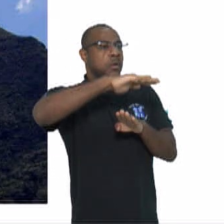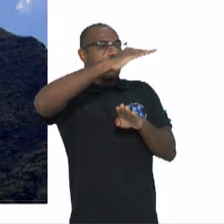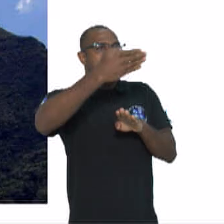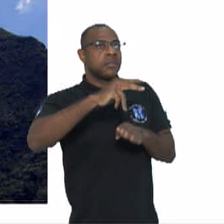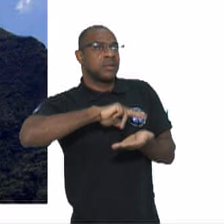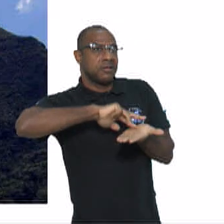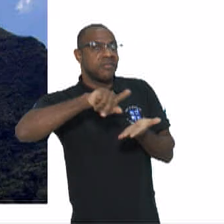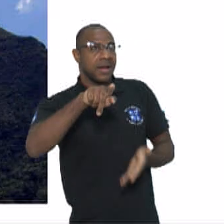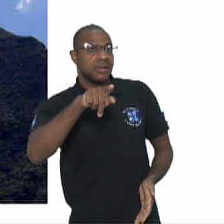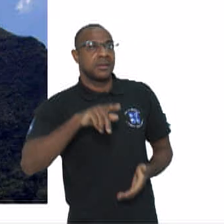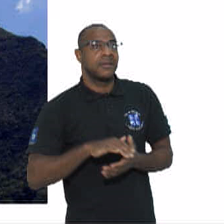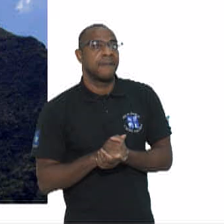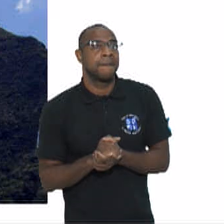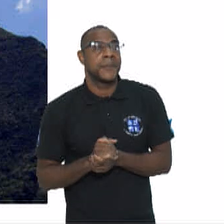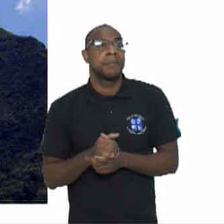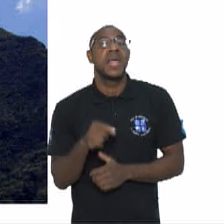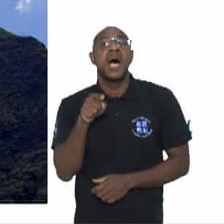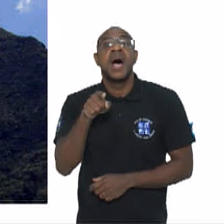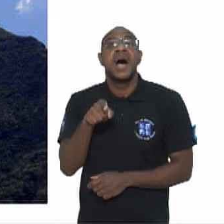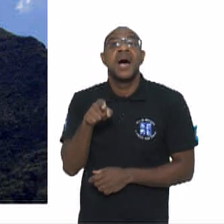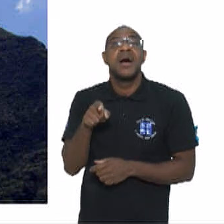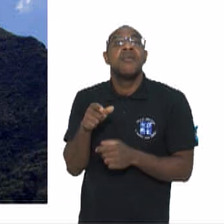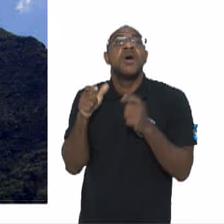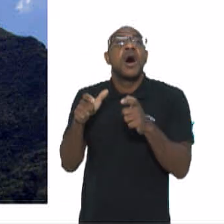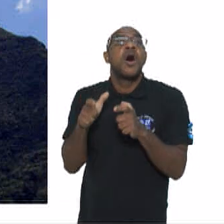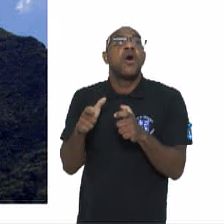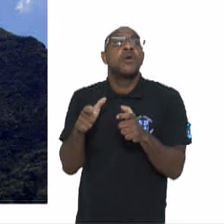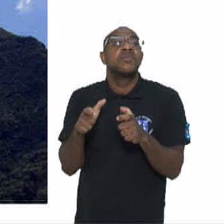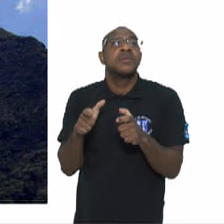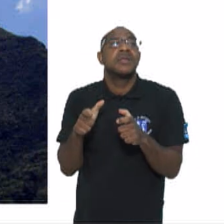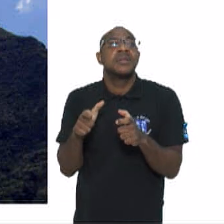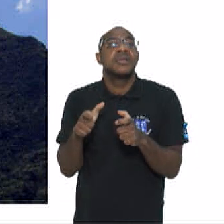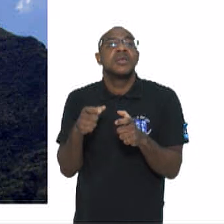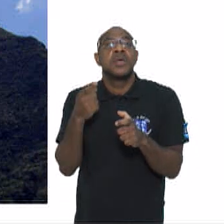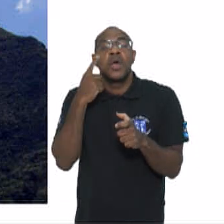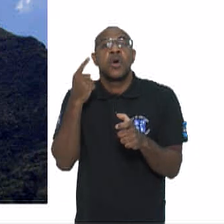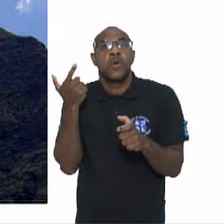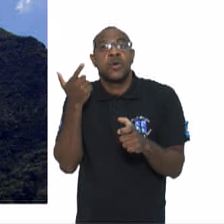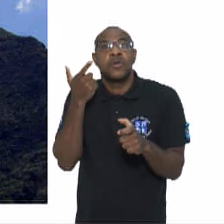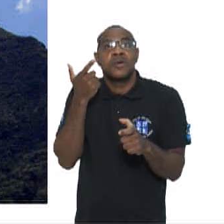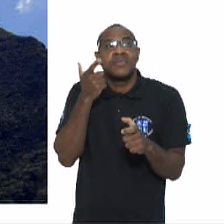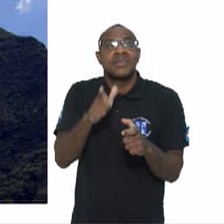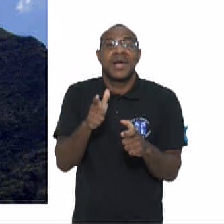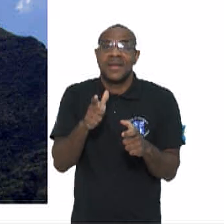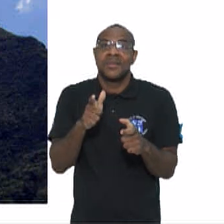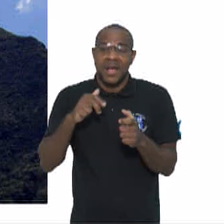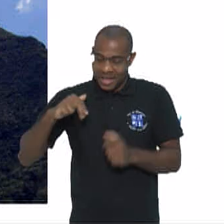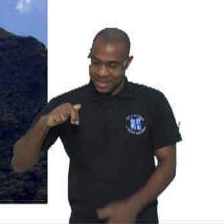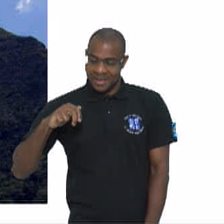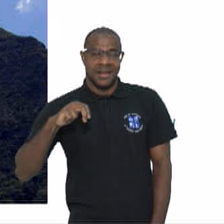do nível do mar. E foi onde eles conquistaram esse cume. Isso em